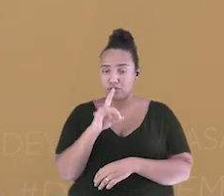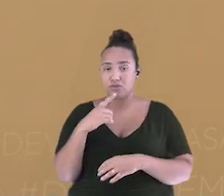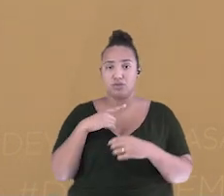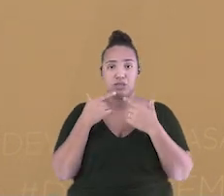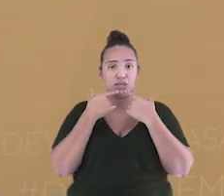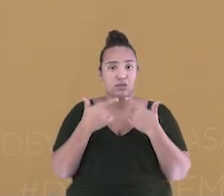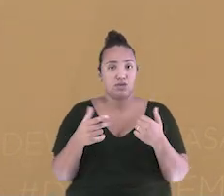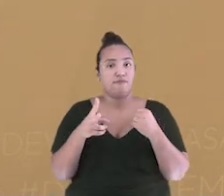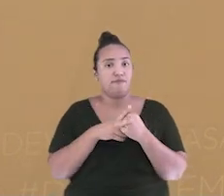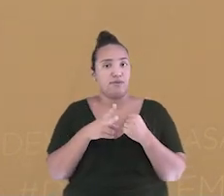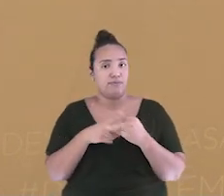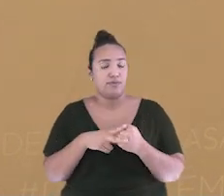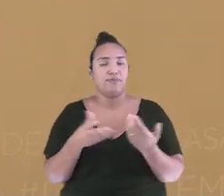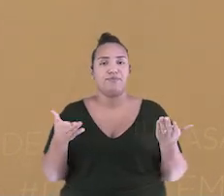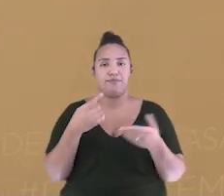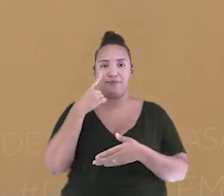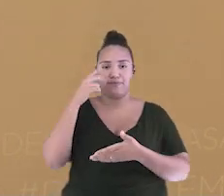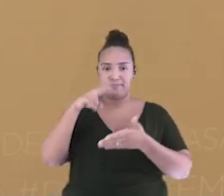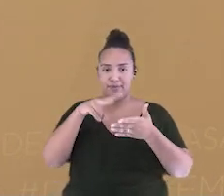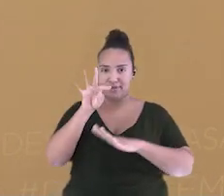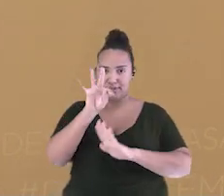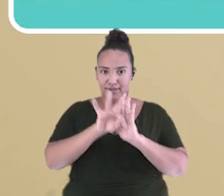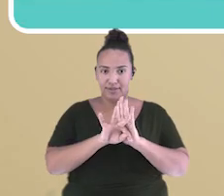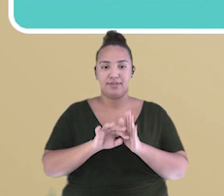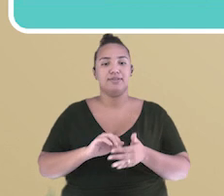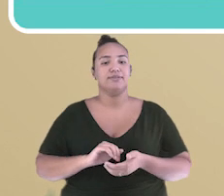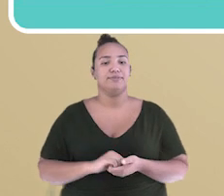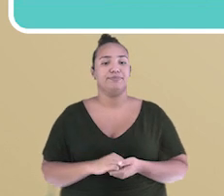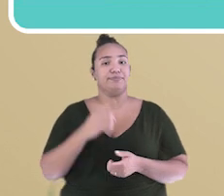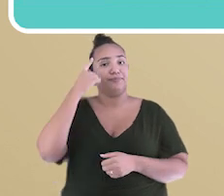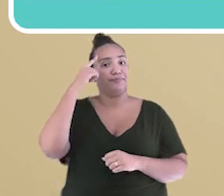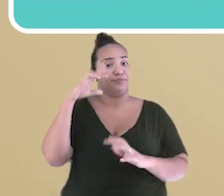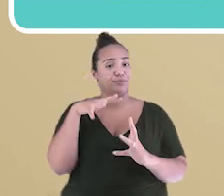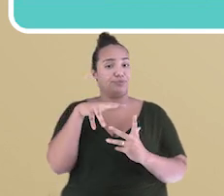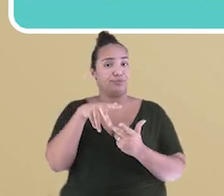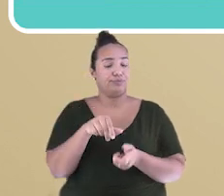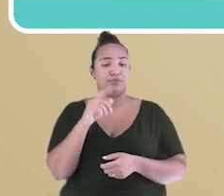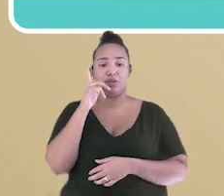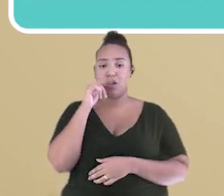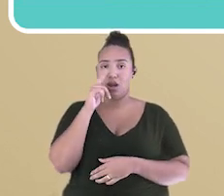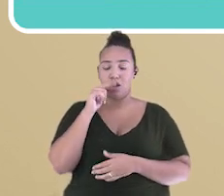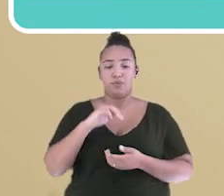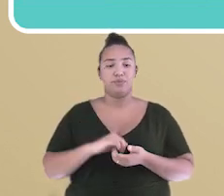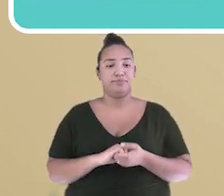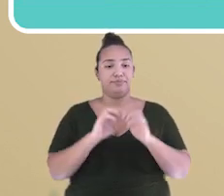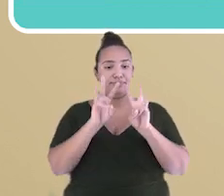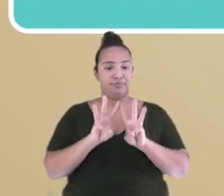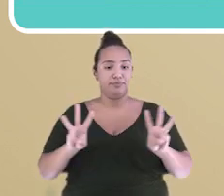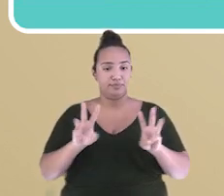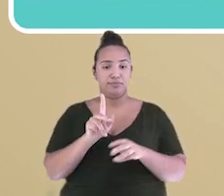com linguagem verbal. Vamos para a leitura do texto. Dia Mundial da Água, retirada do